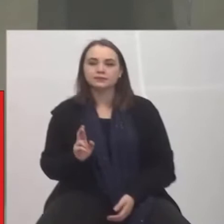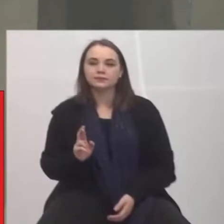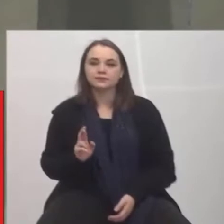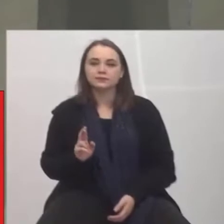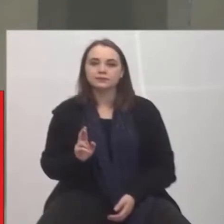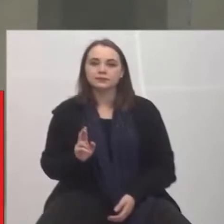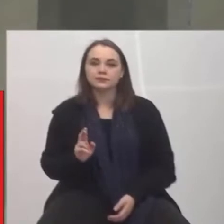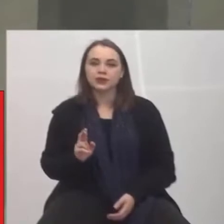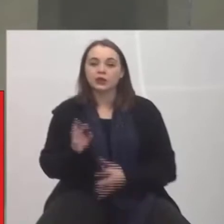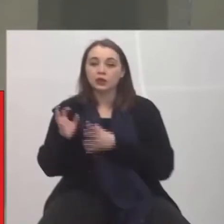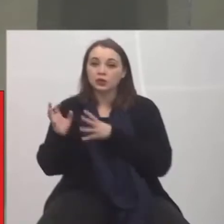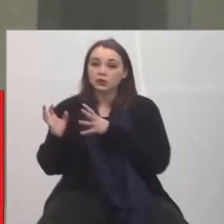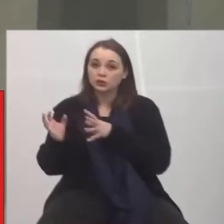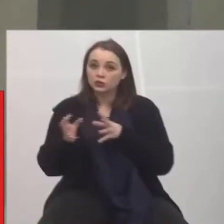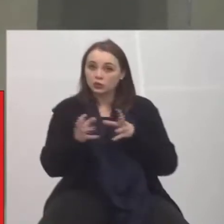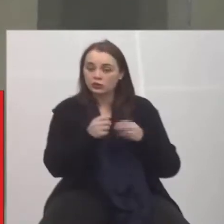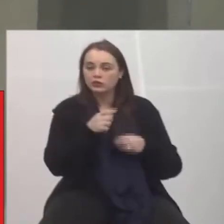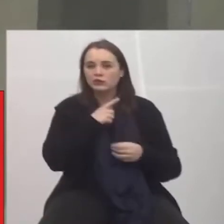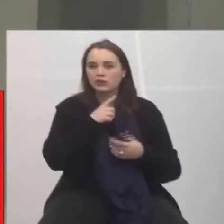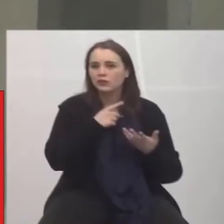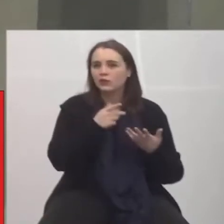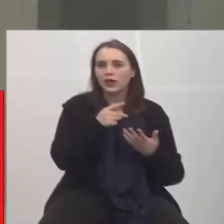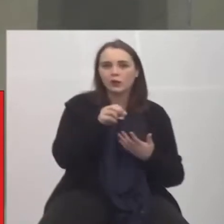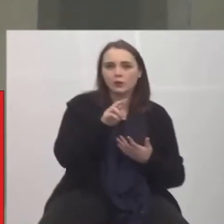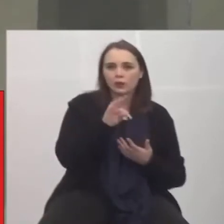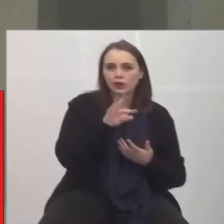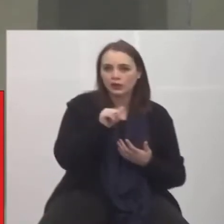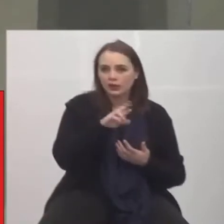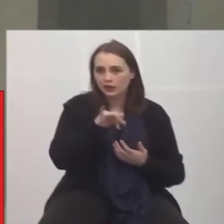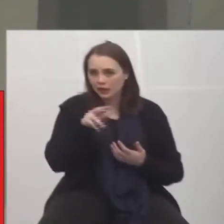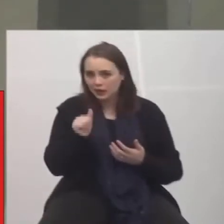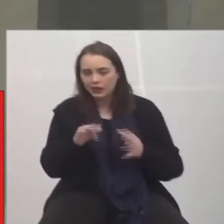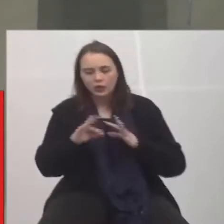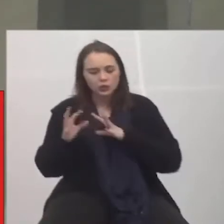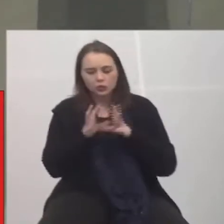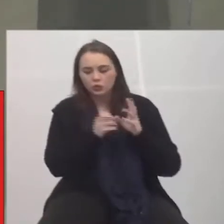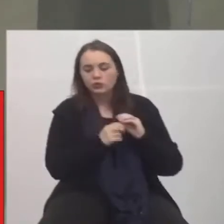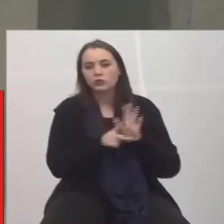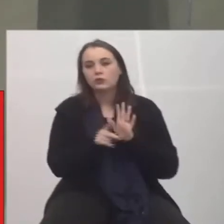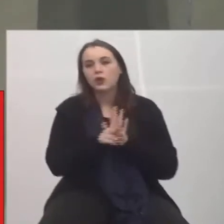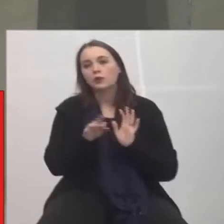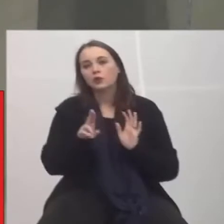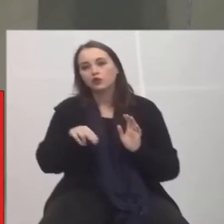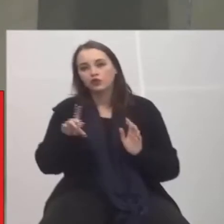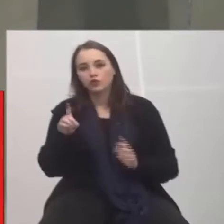49.511.696,89. Isso vindo através de portarias, tudo através do Fundo Municipal de Saúde, né?